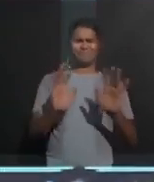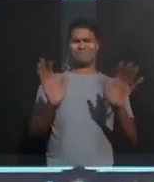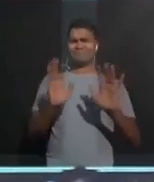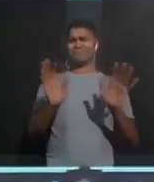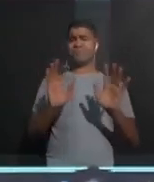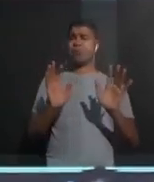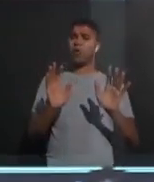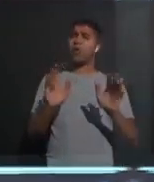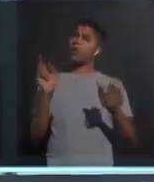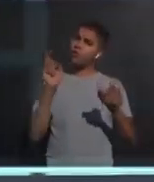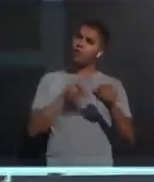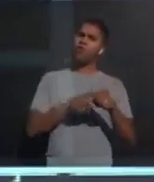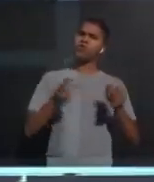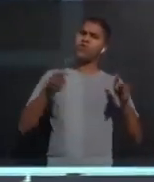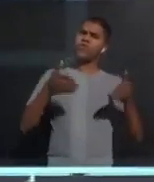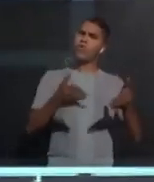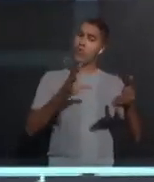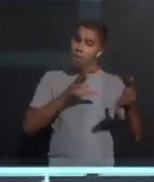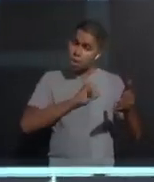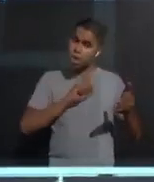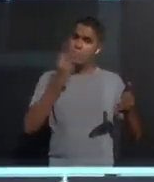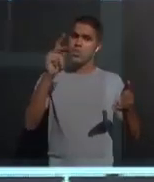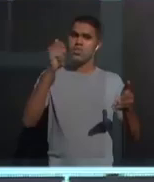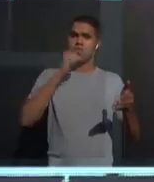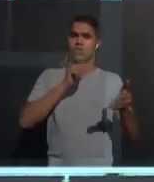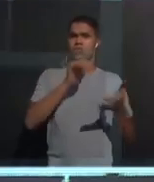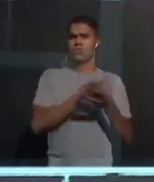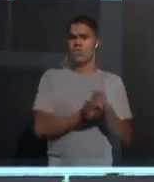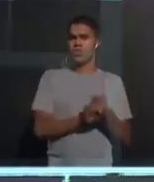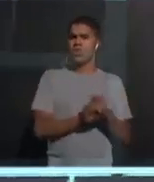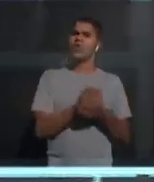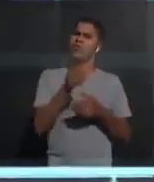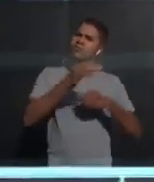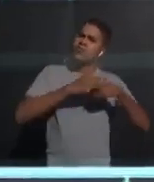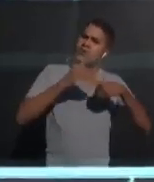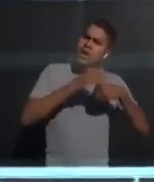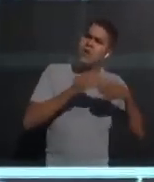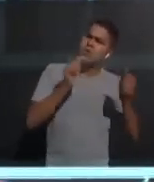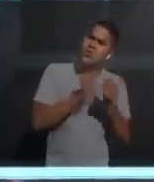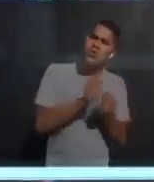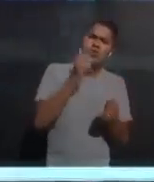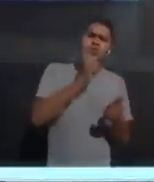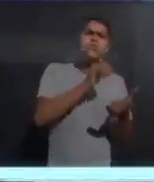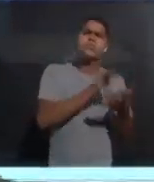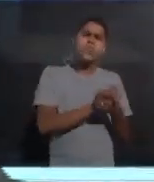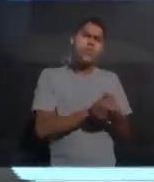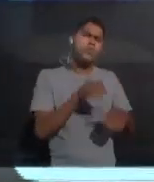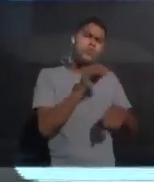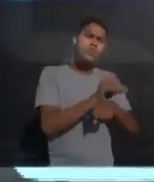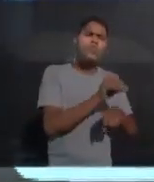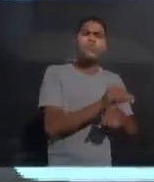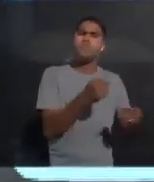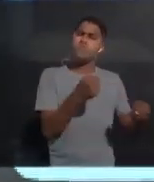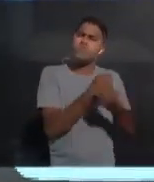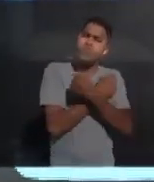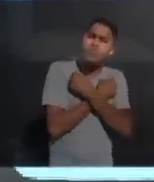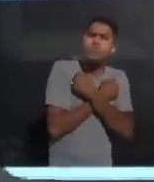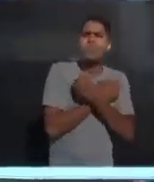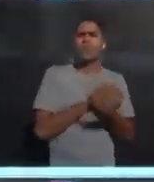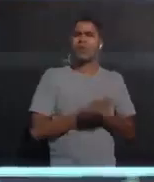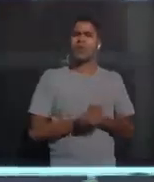volta o foco a sua esposa seja carinhosa com ela cuida dela abraça ela